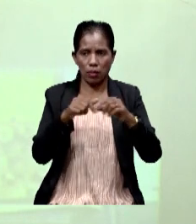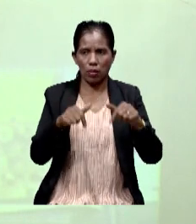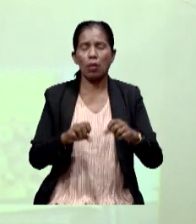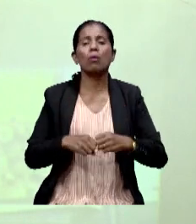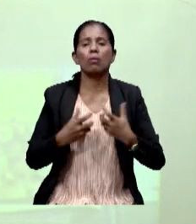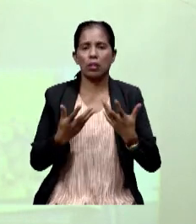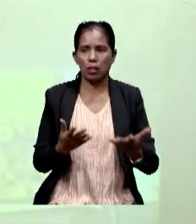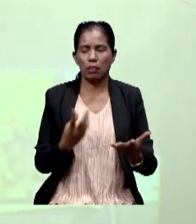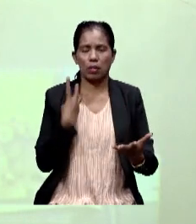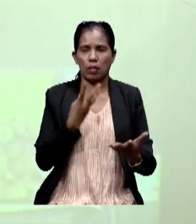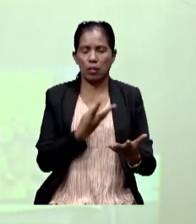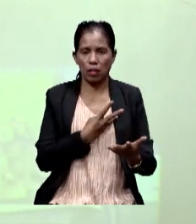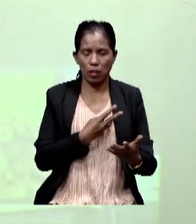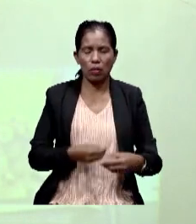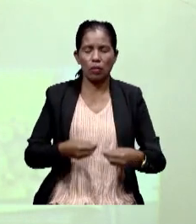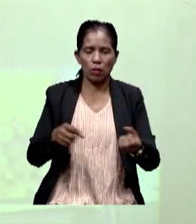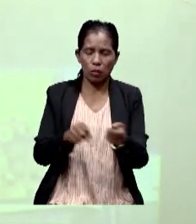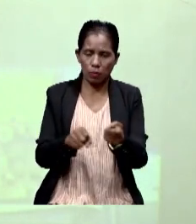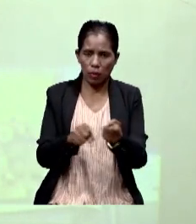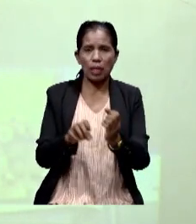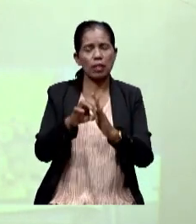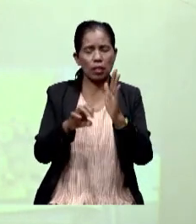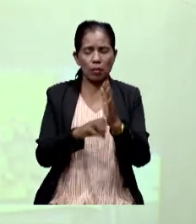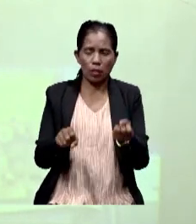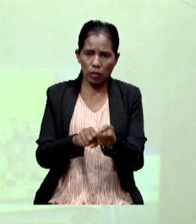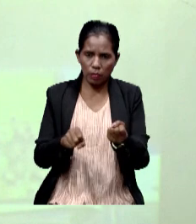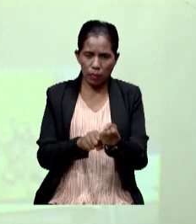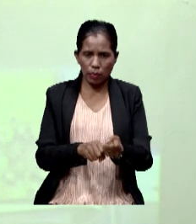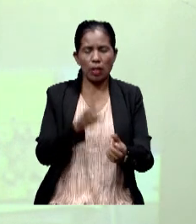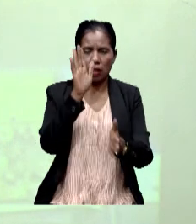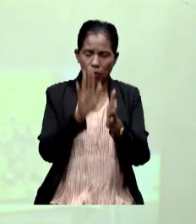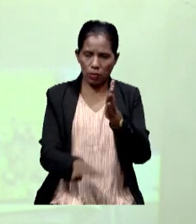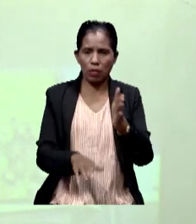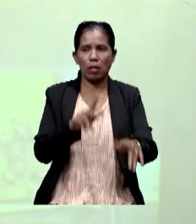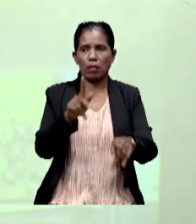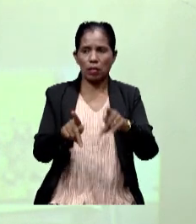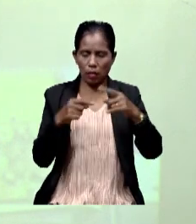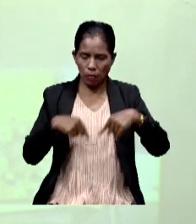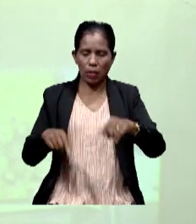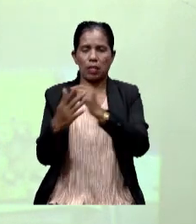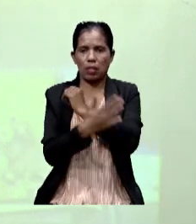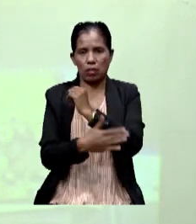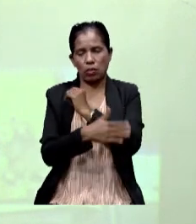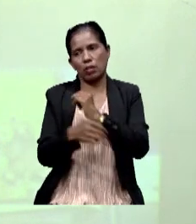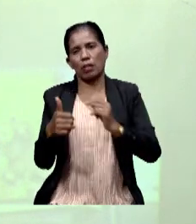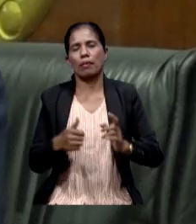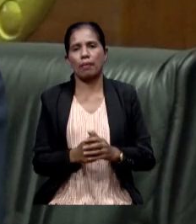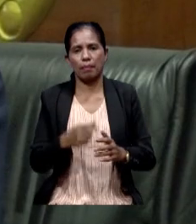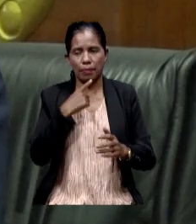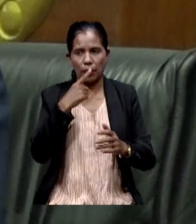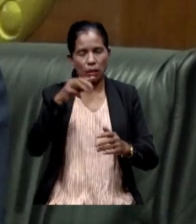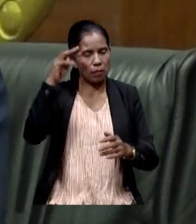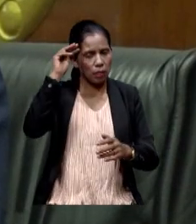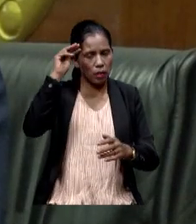insama kita tu kontribui, estado bele kontribui para bele reduz ema sir nebe atu valiur. Hatamba que está um